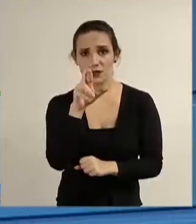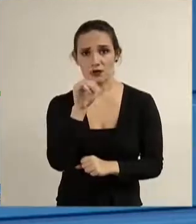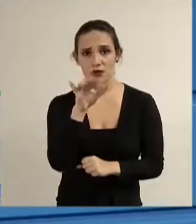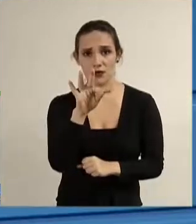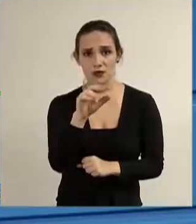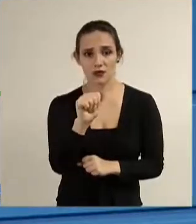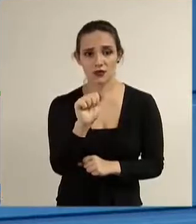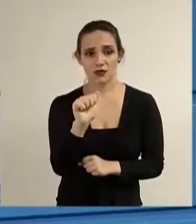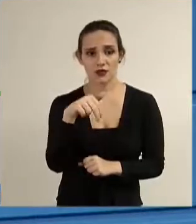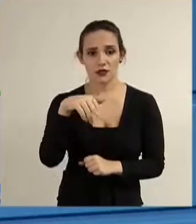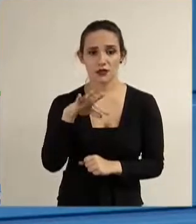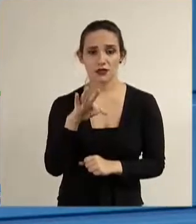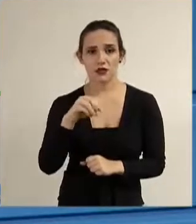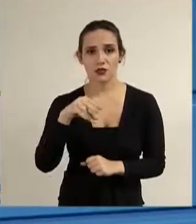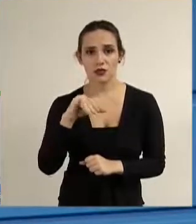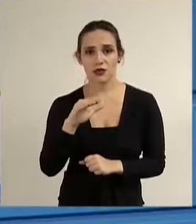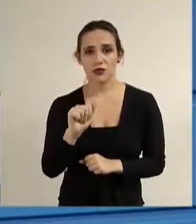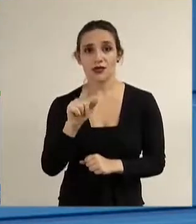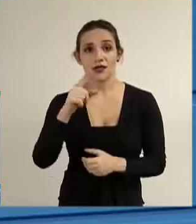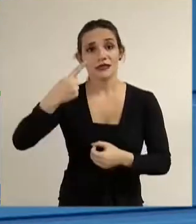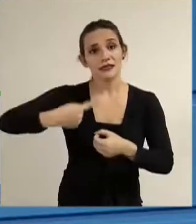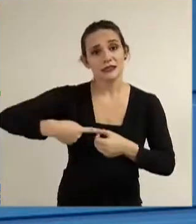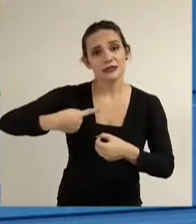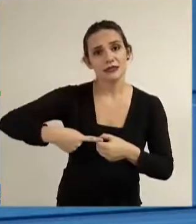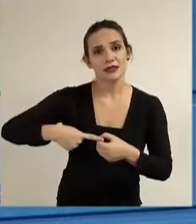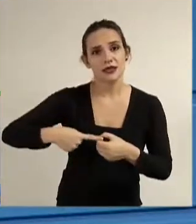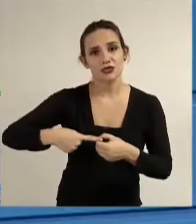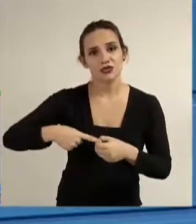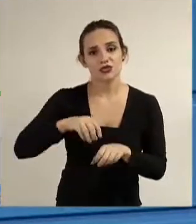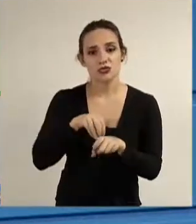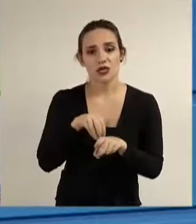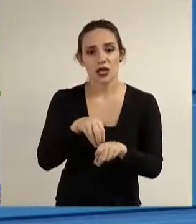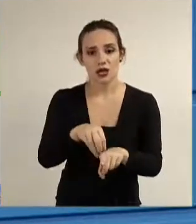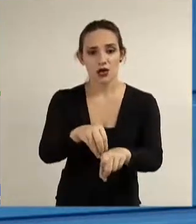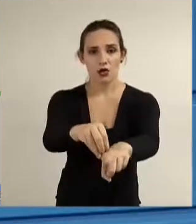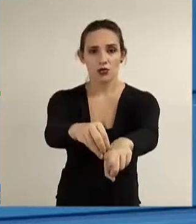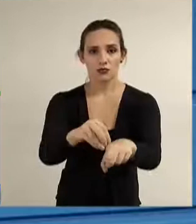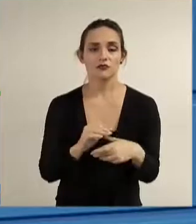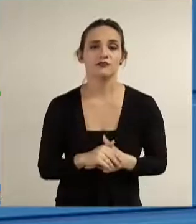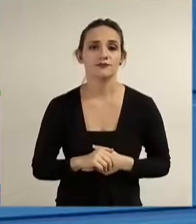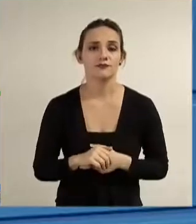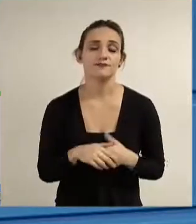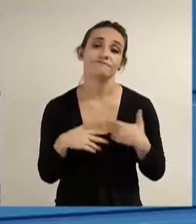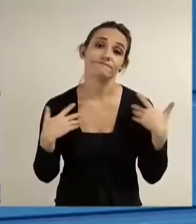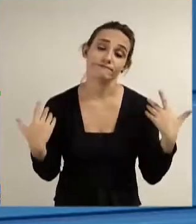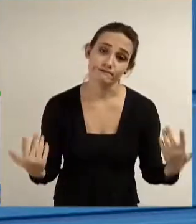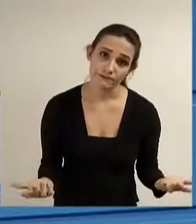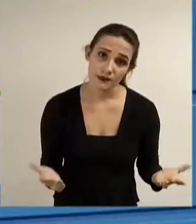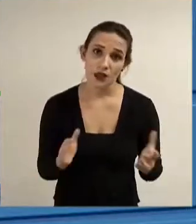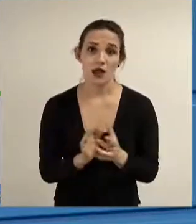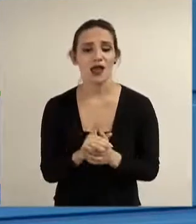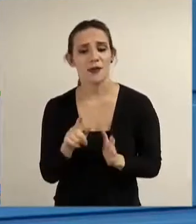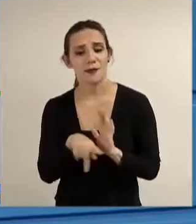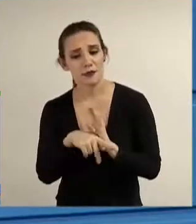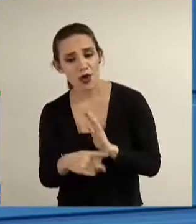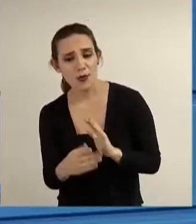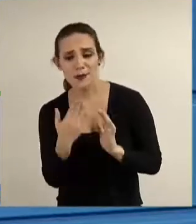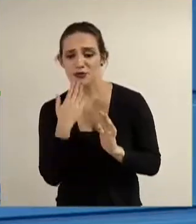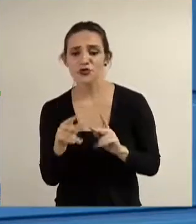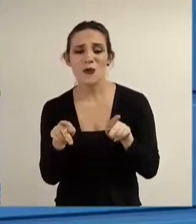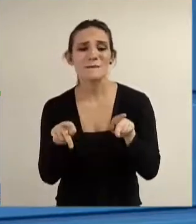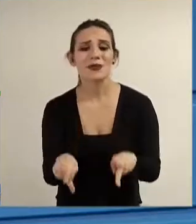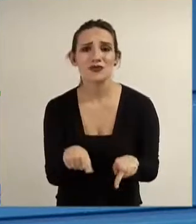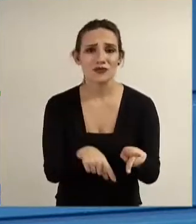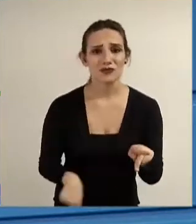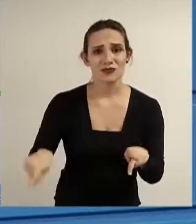Antônia Maciel Godoy, no município de Caracol. De acordo com a reivindicação da